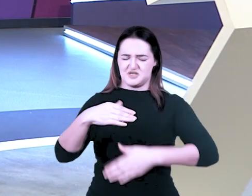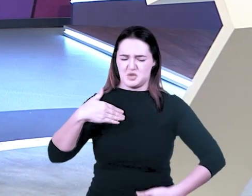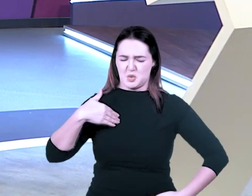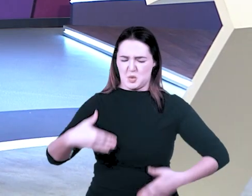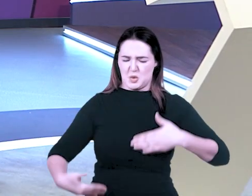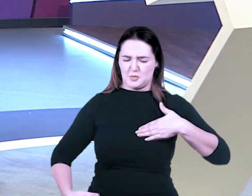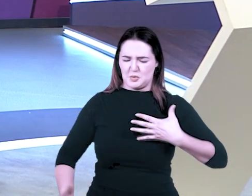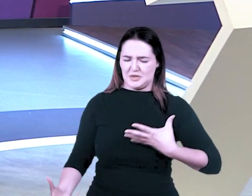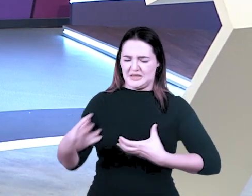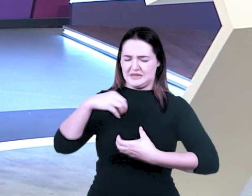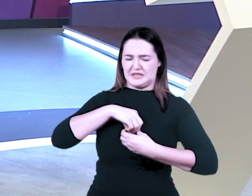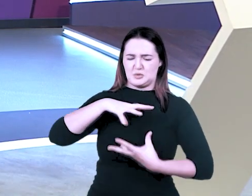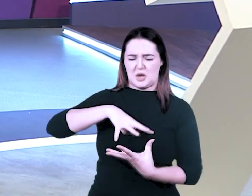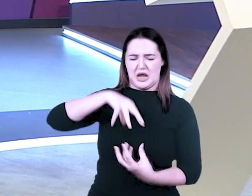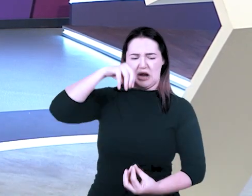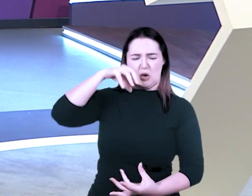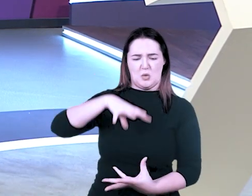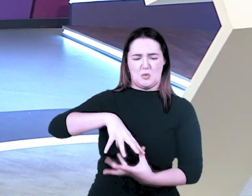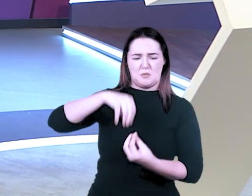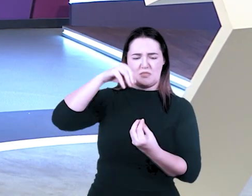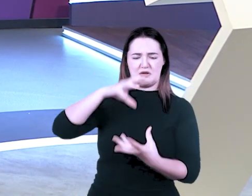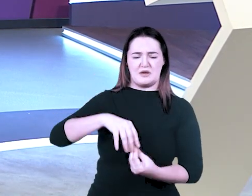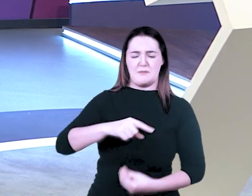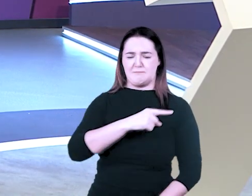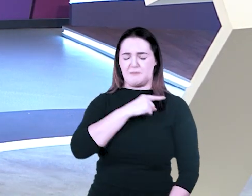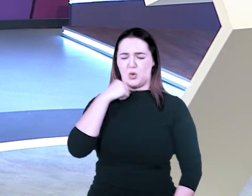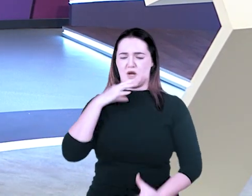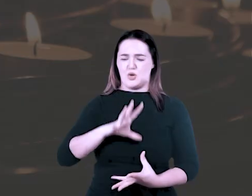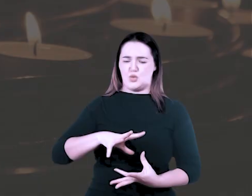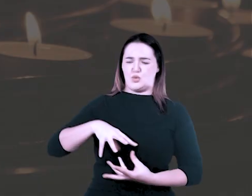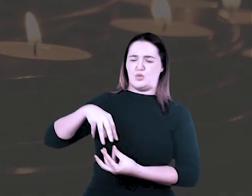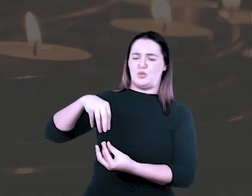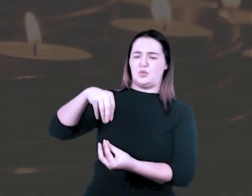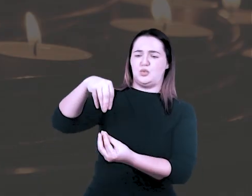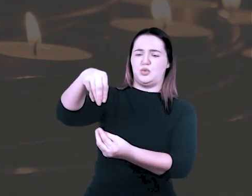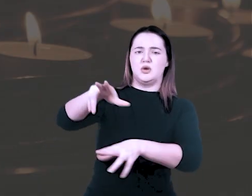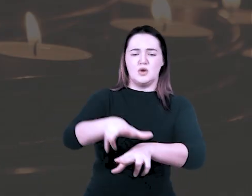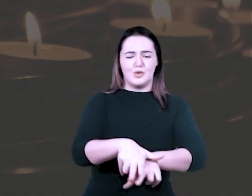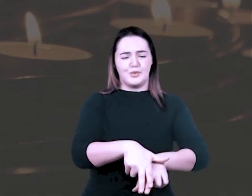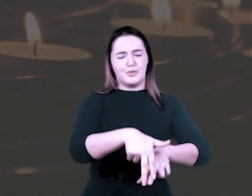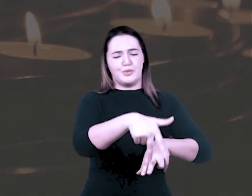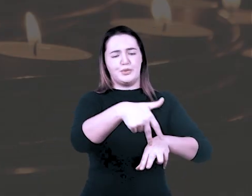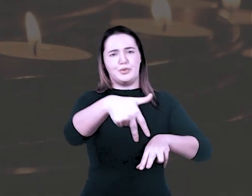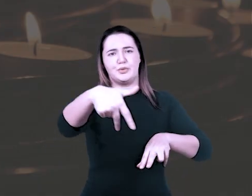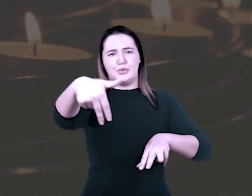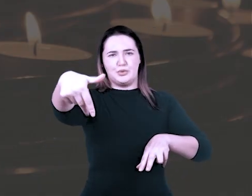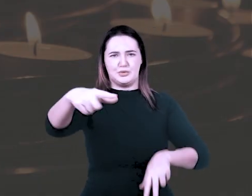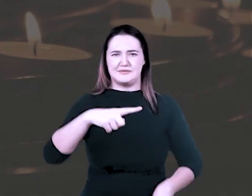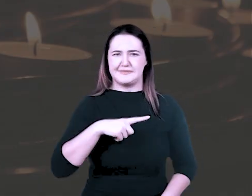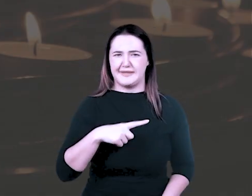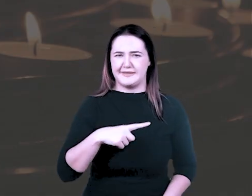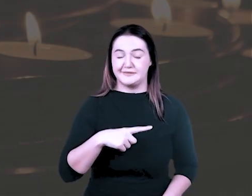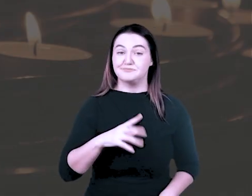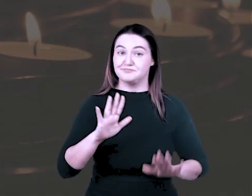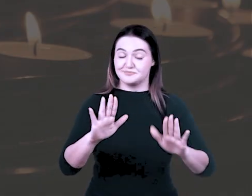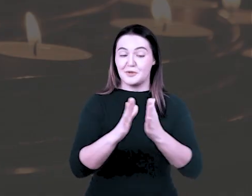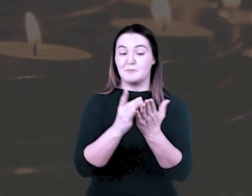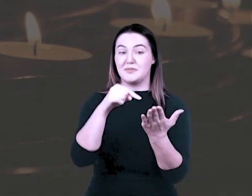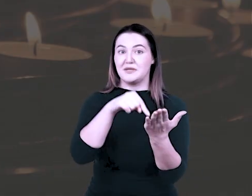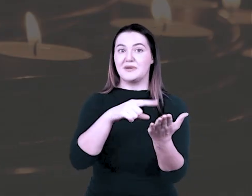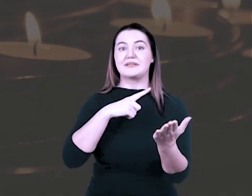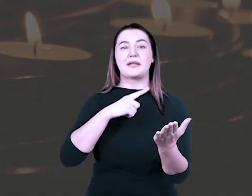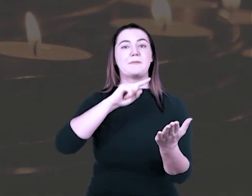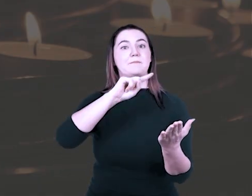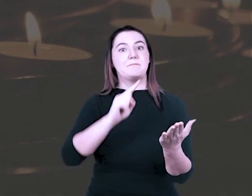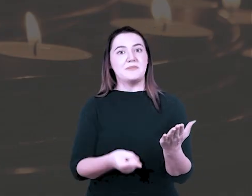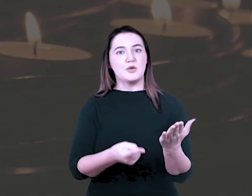a esclarecer a verdade sobre a morte. Existem mais de 1.700 referências na Bíblia falando